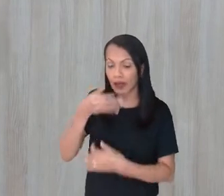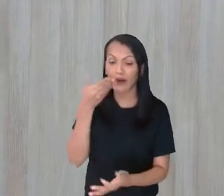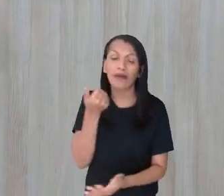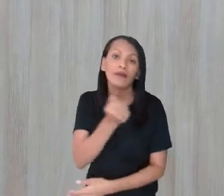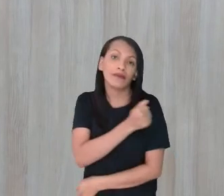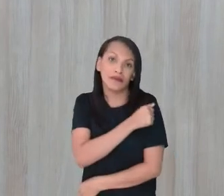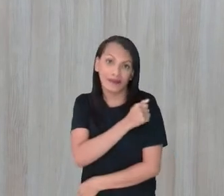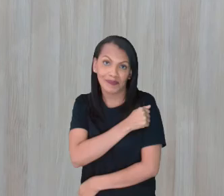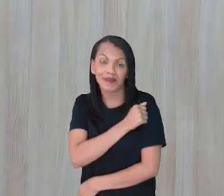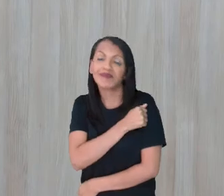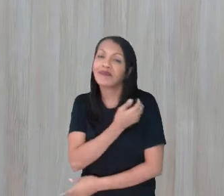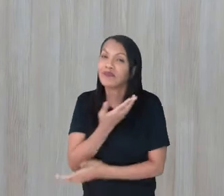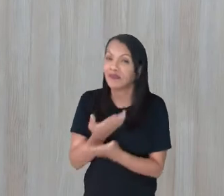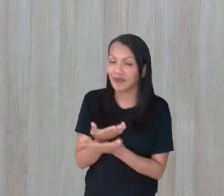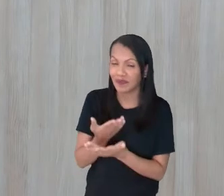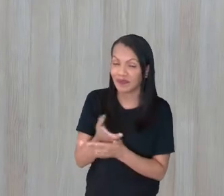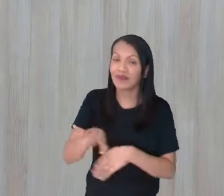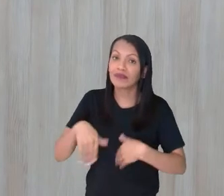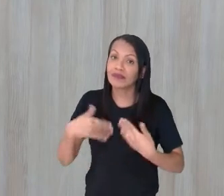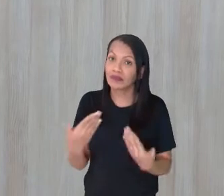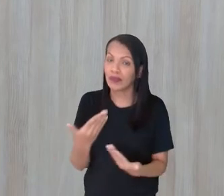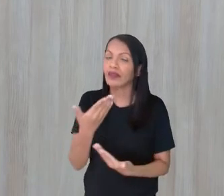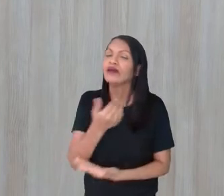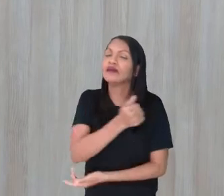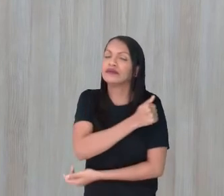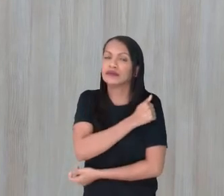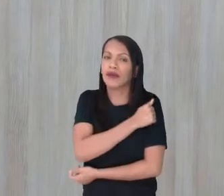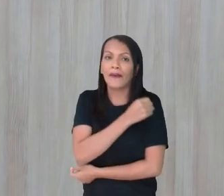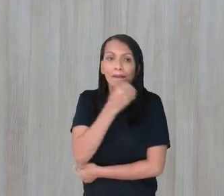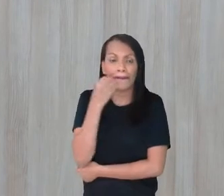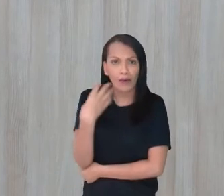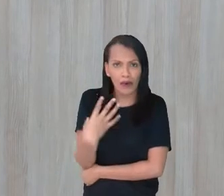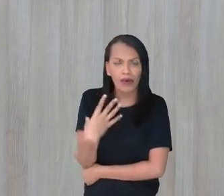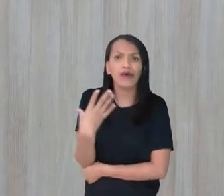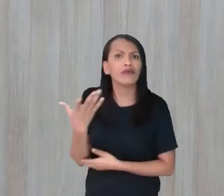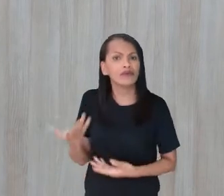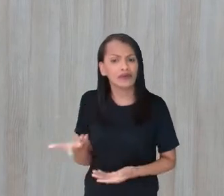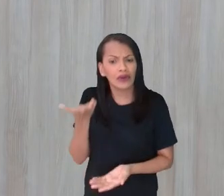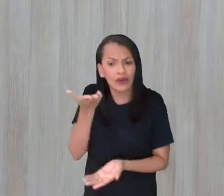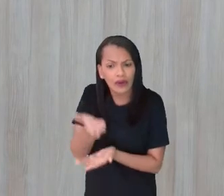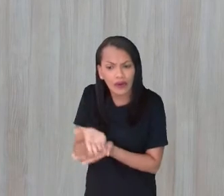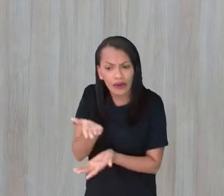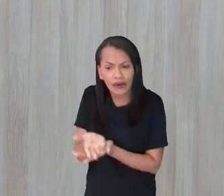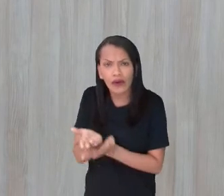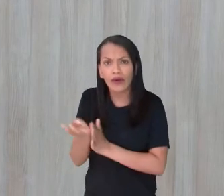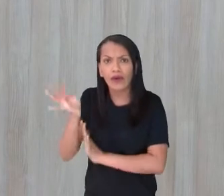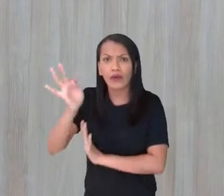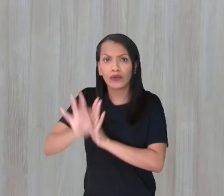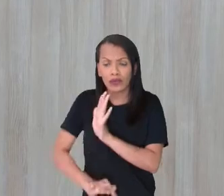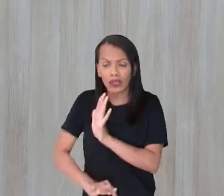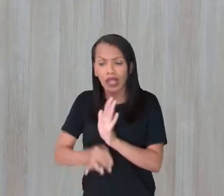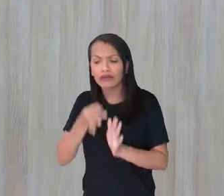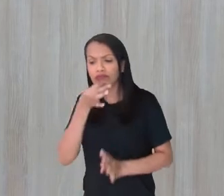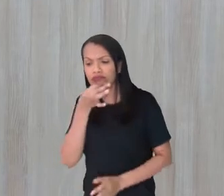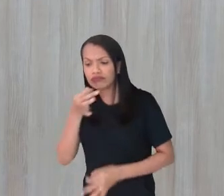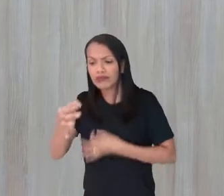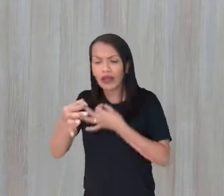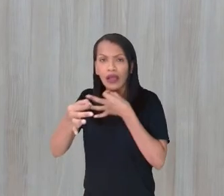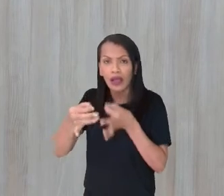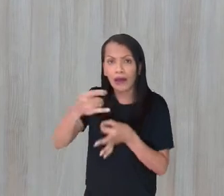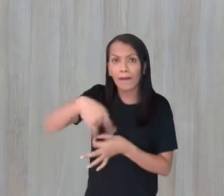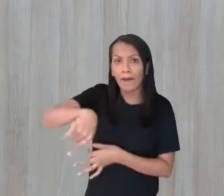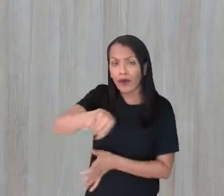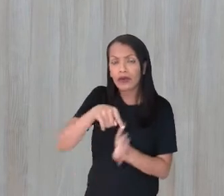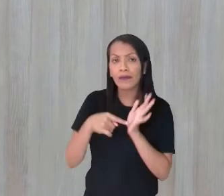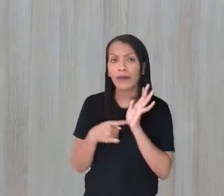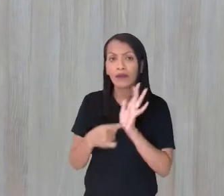foi desenvolvendo a opinião dela. Muito bem, a gente estava estudando o texto argumentativo e eu estou trazendo para vocês